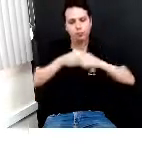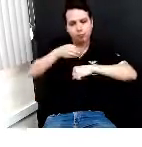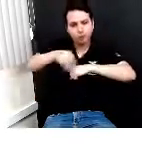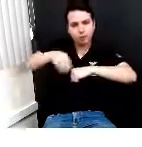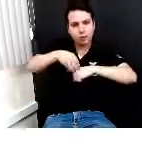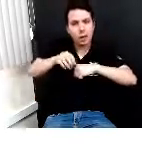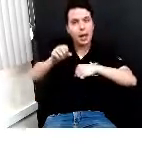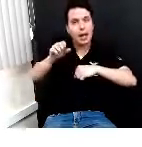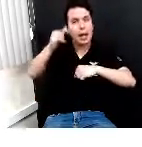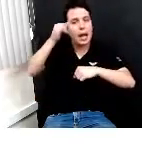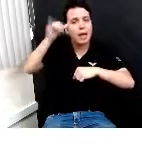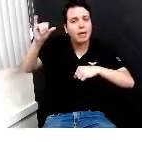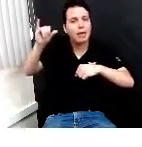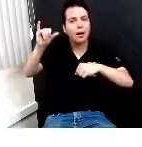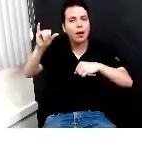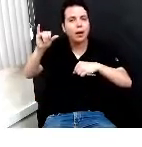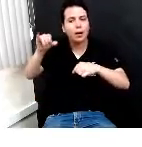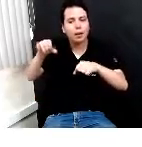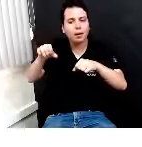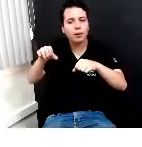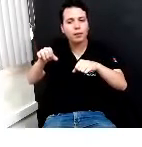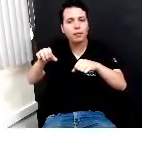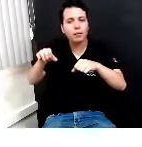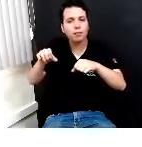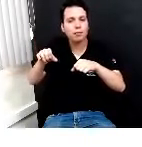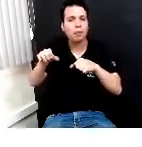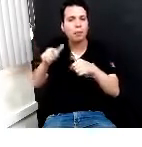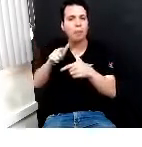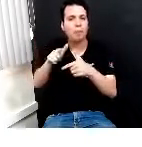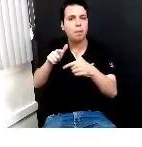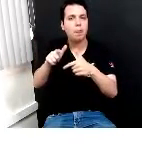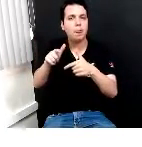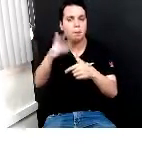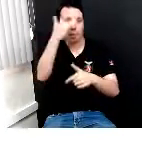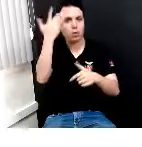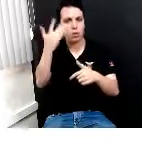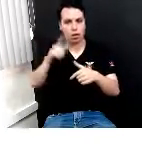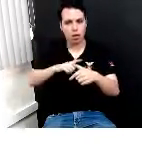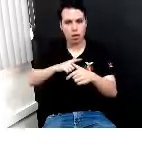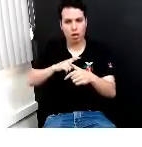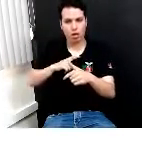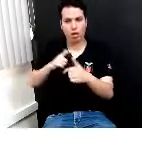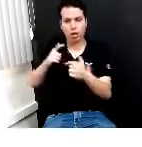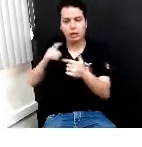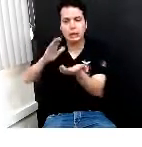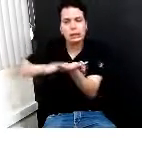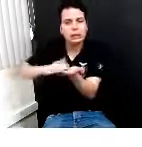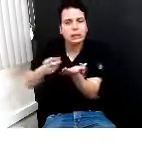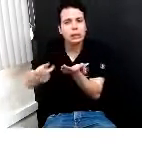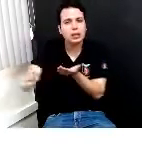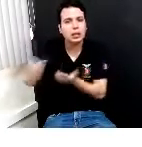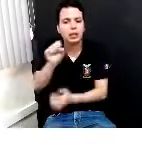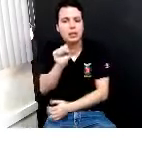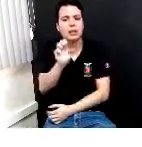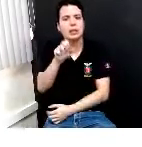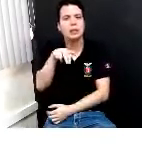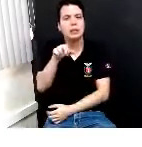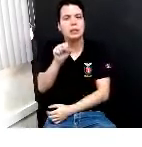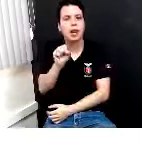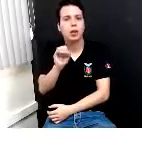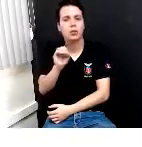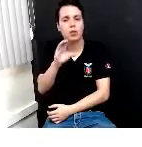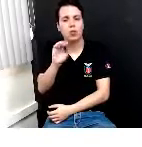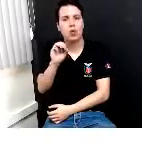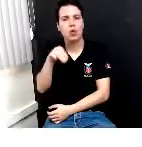somos bombardeados de informações de todos os tipos durante o nosso dia. As mídias sociais, televisão,